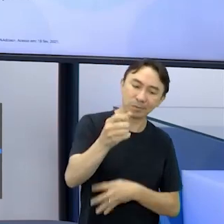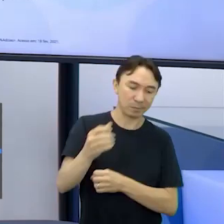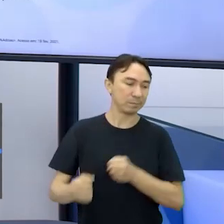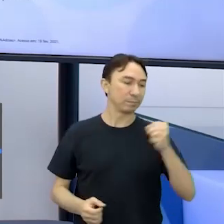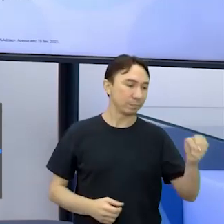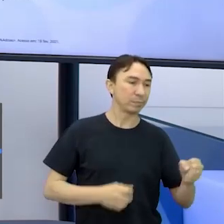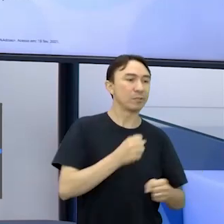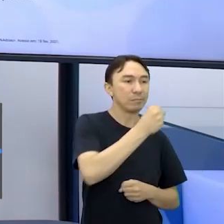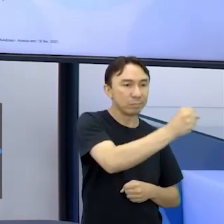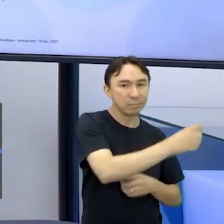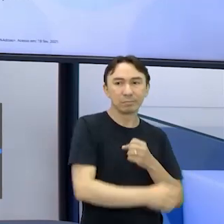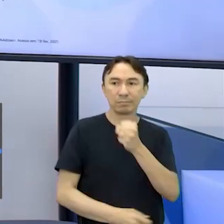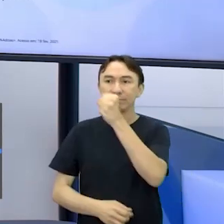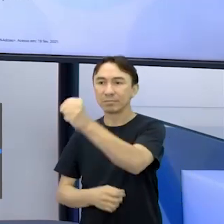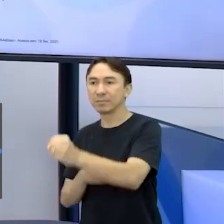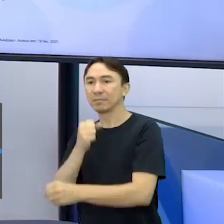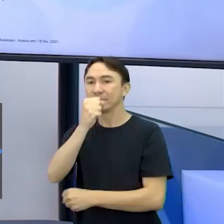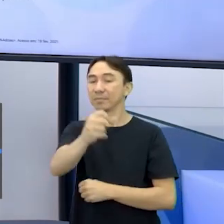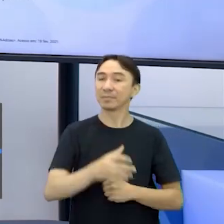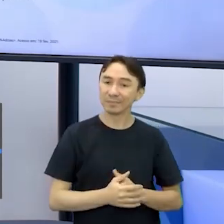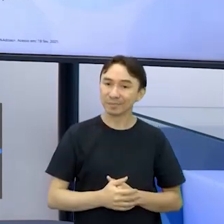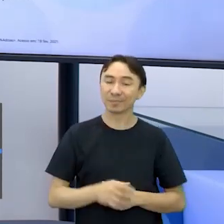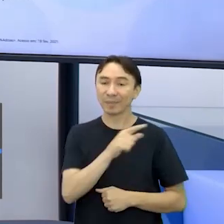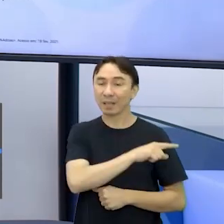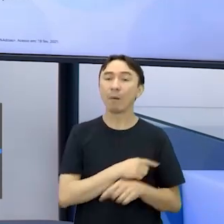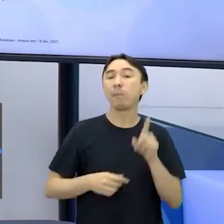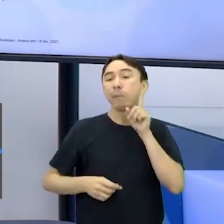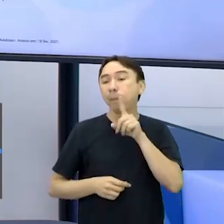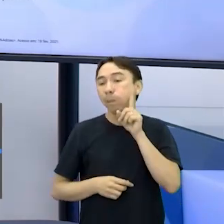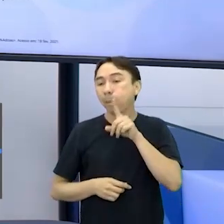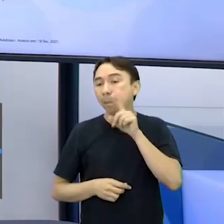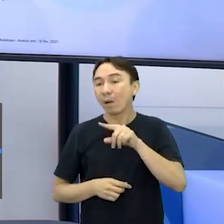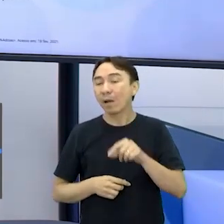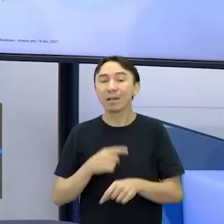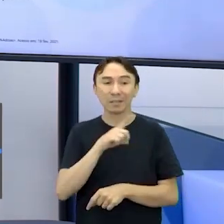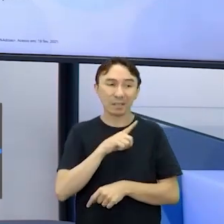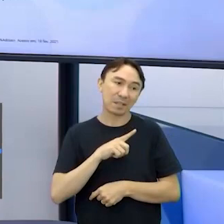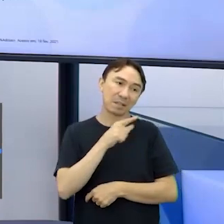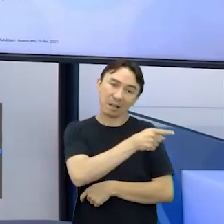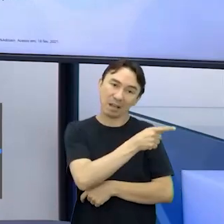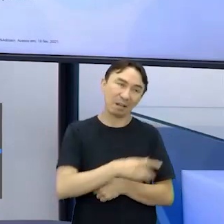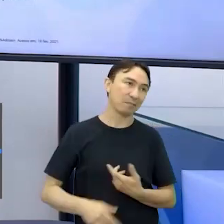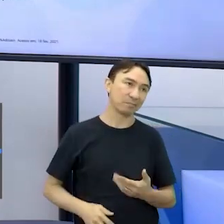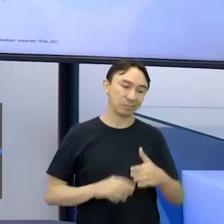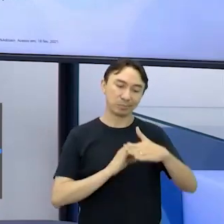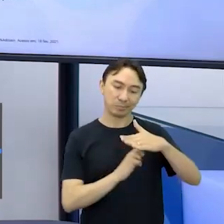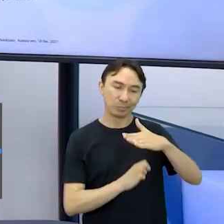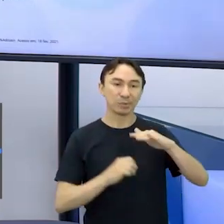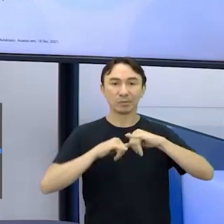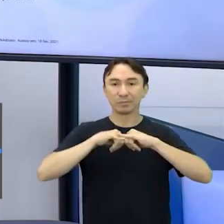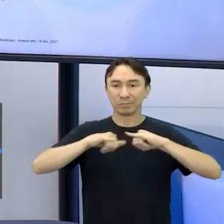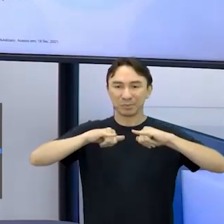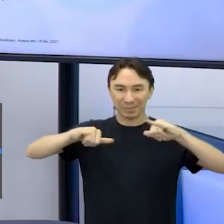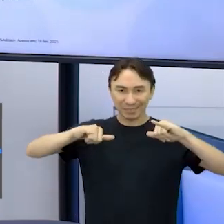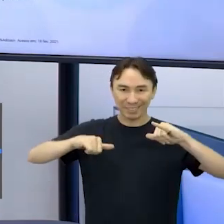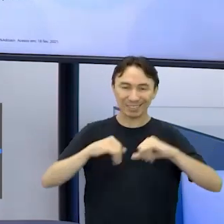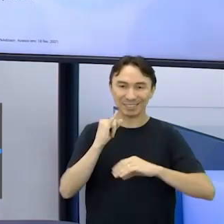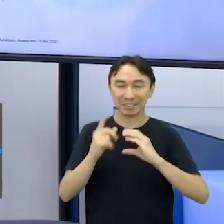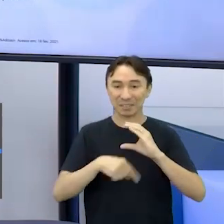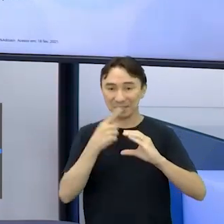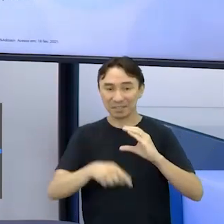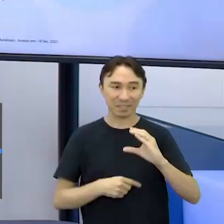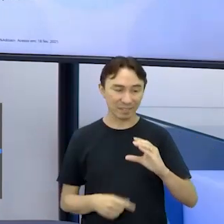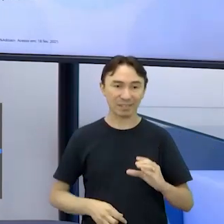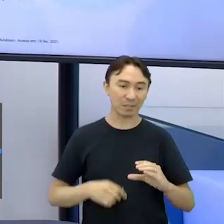é uma agência de notícias que cobriu o terremoto no Haiti e vende a notícia